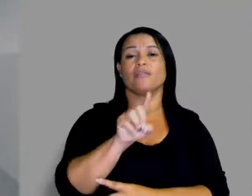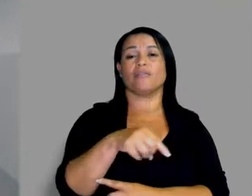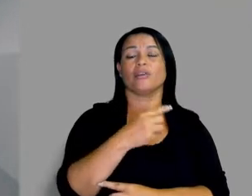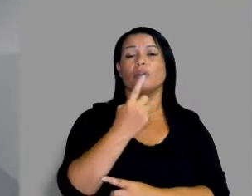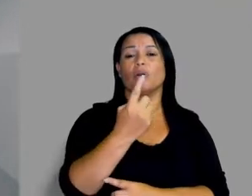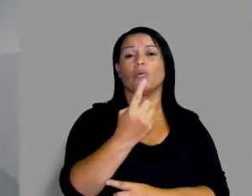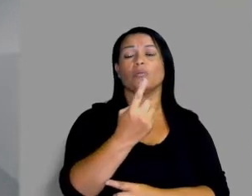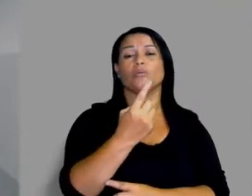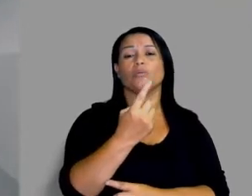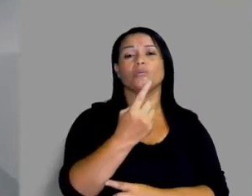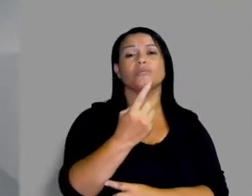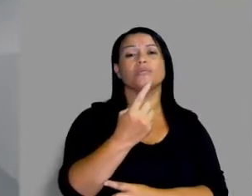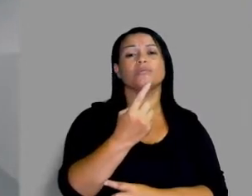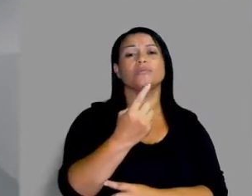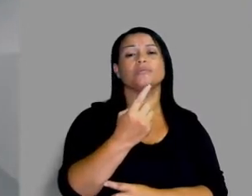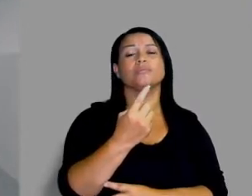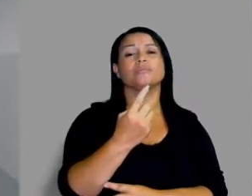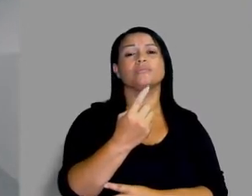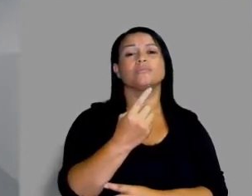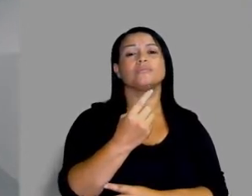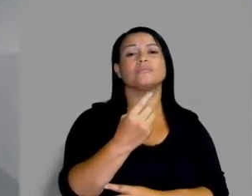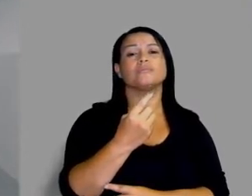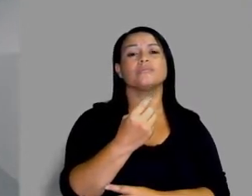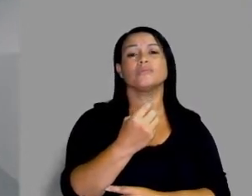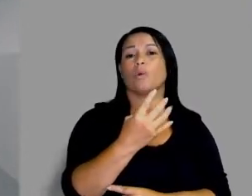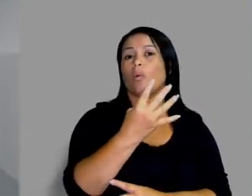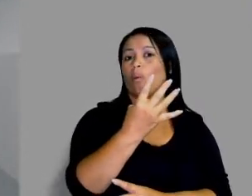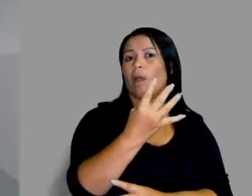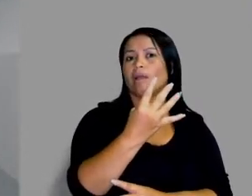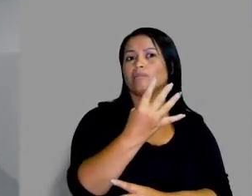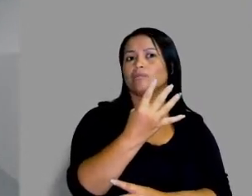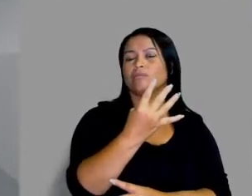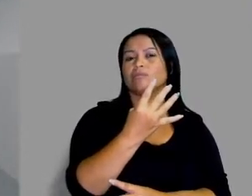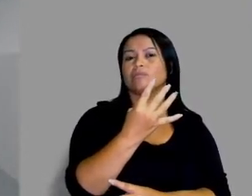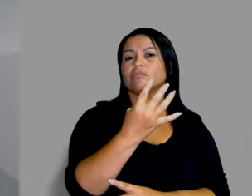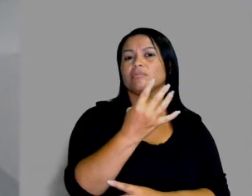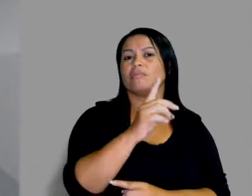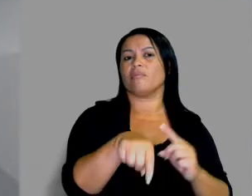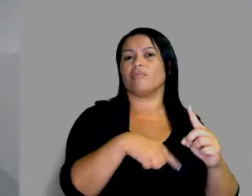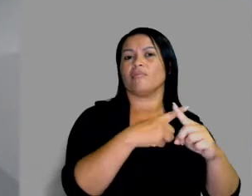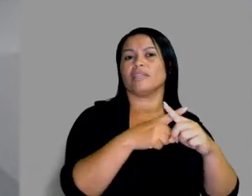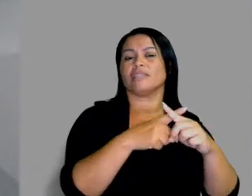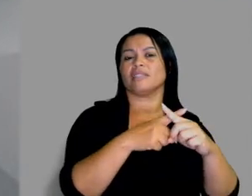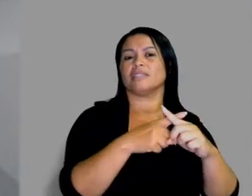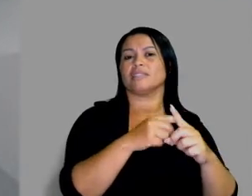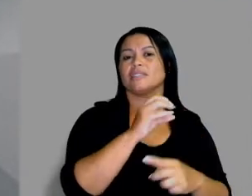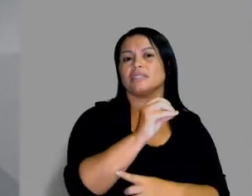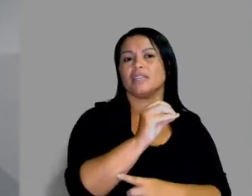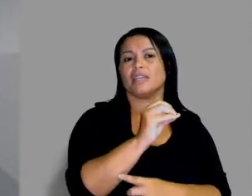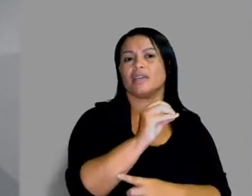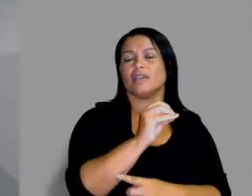0,1 décimo, ok? O 4 vezes